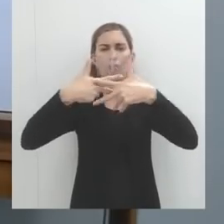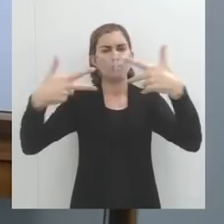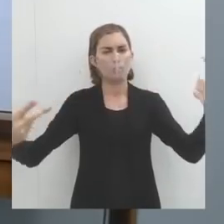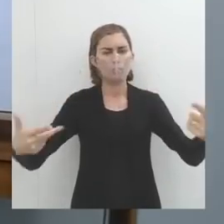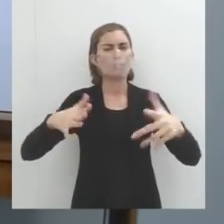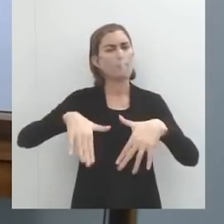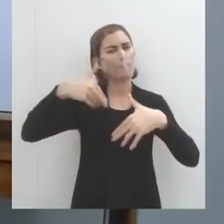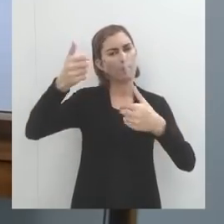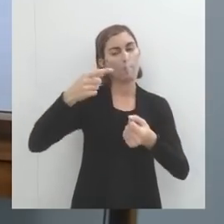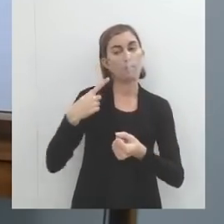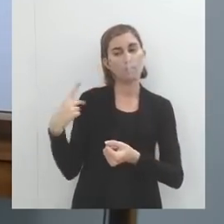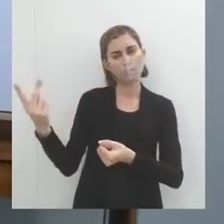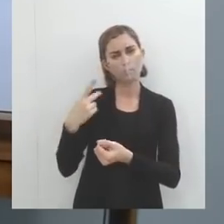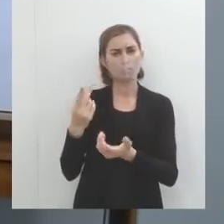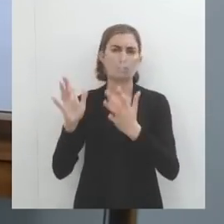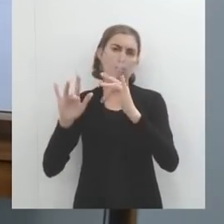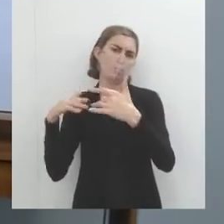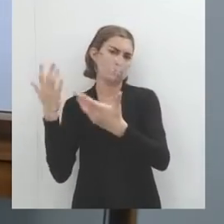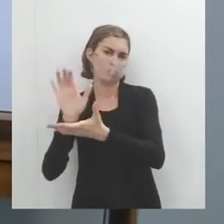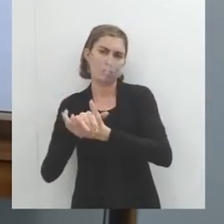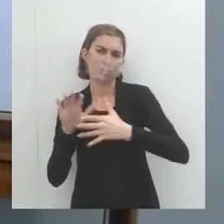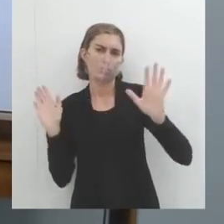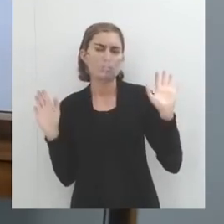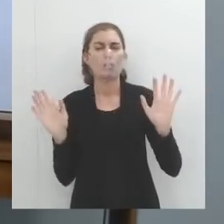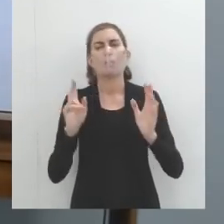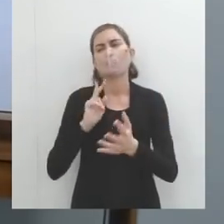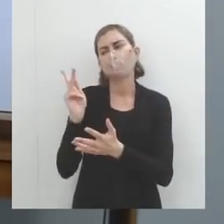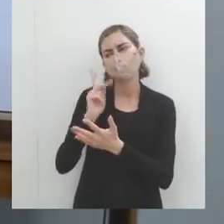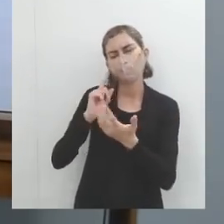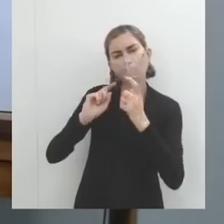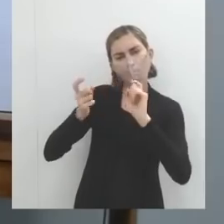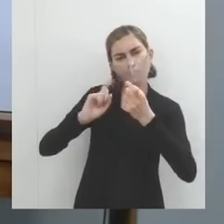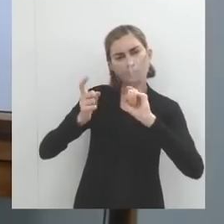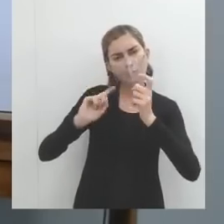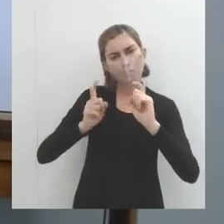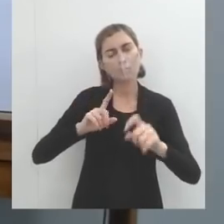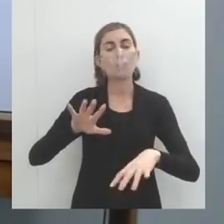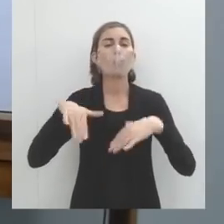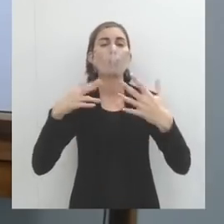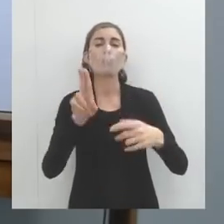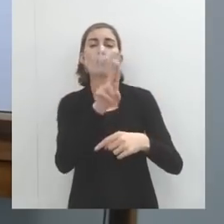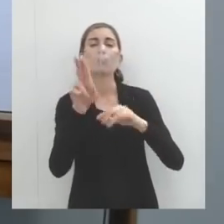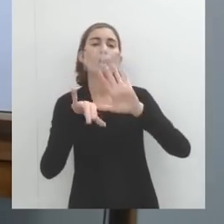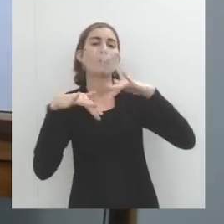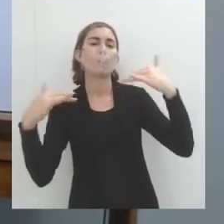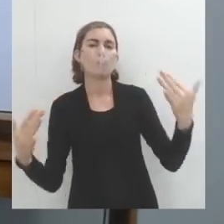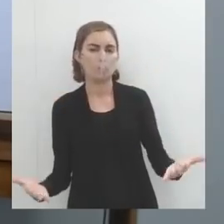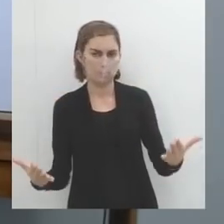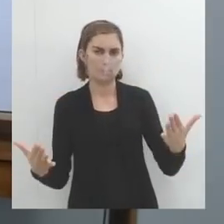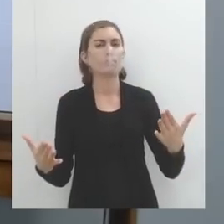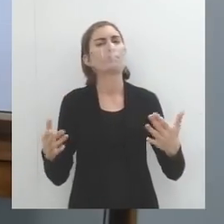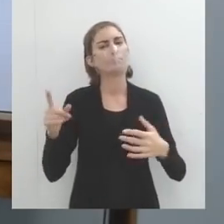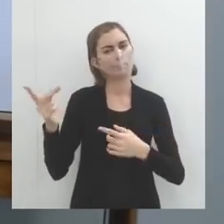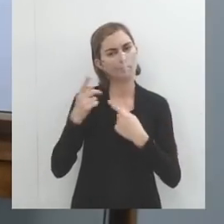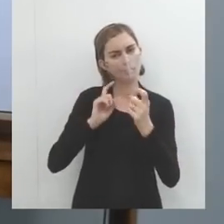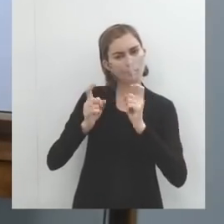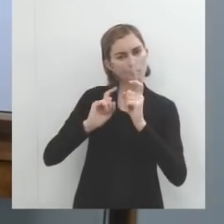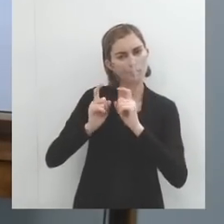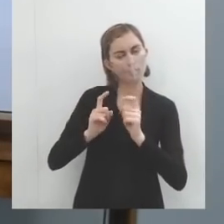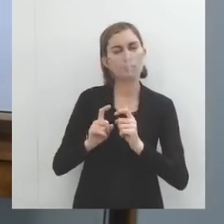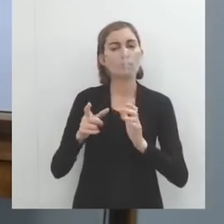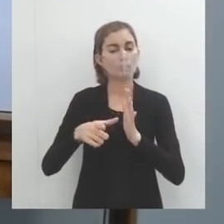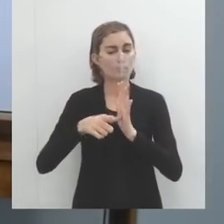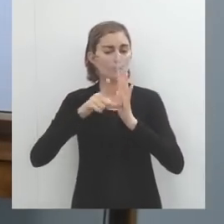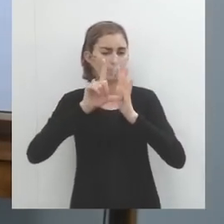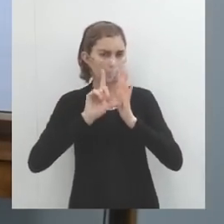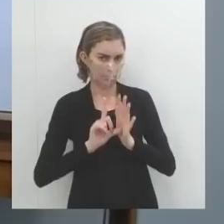você, junto com o seu parceiro, na forma de um casal, você vai definir qual é o método que você vai usar. Mas assim, antes da gente chegar